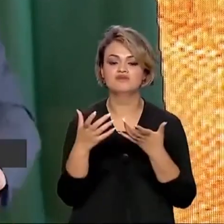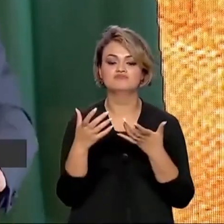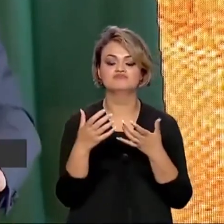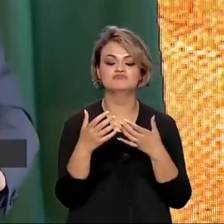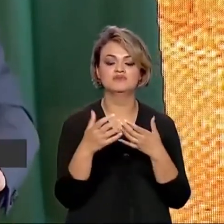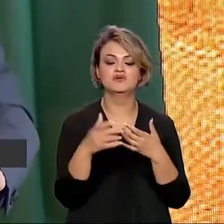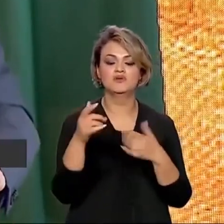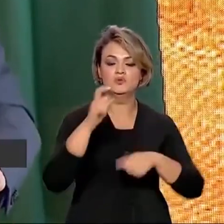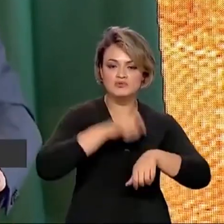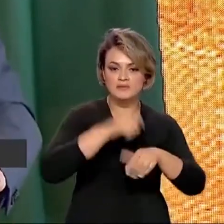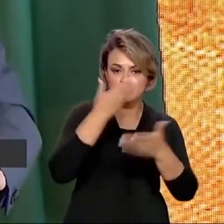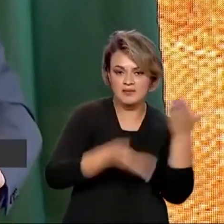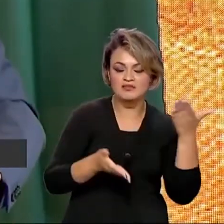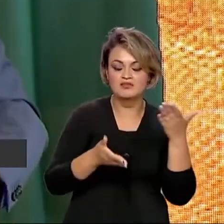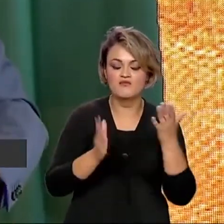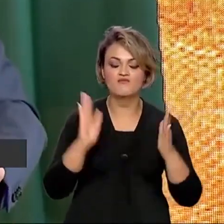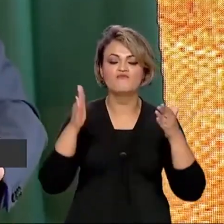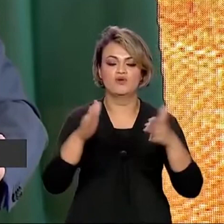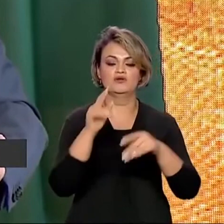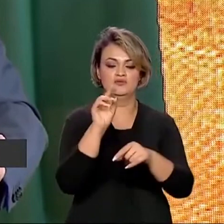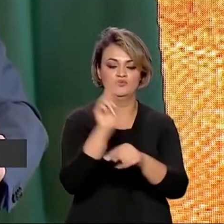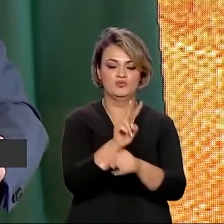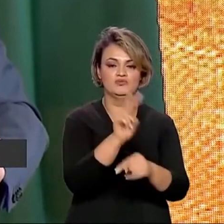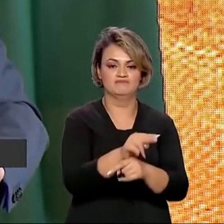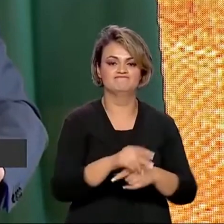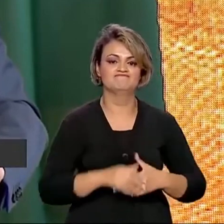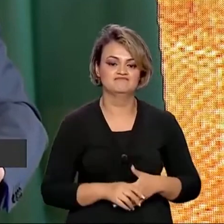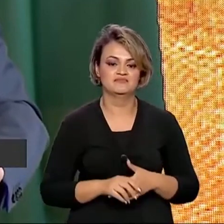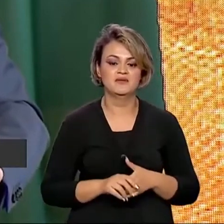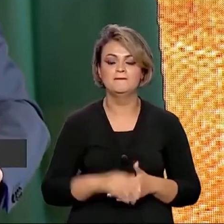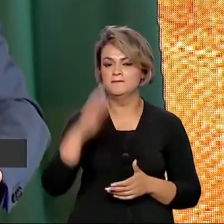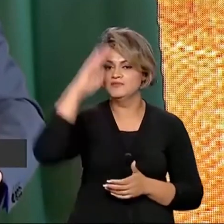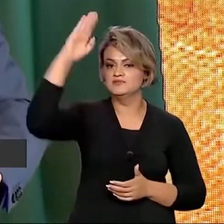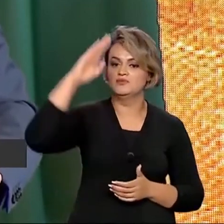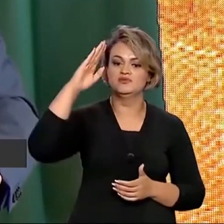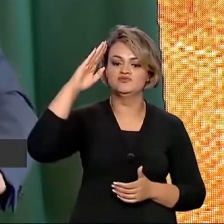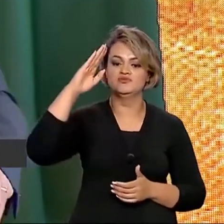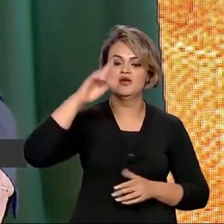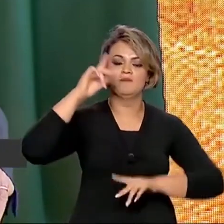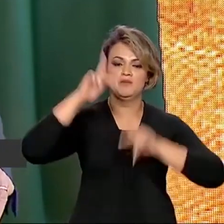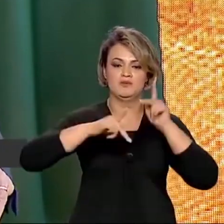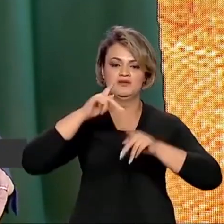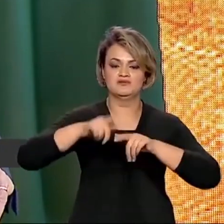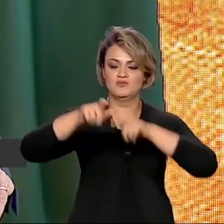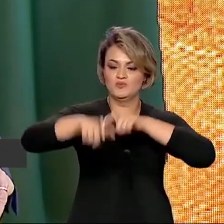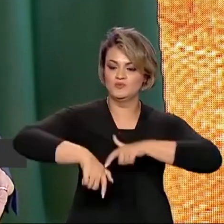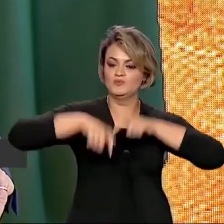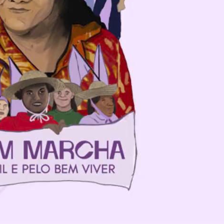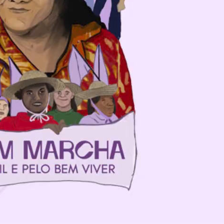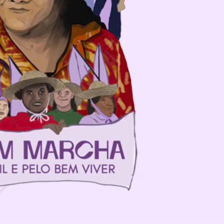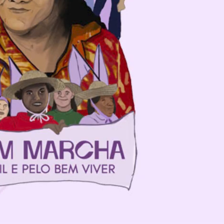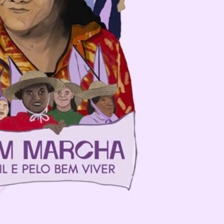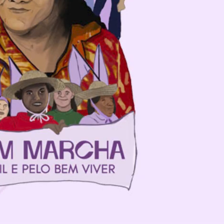recuperar o tempo perdido do povo trabalhador desse país, sobretudo do povo do campo.